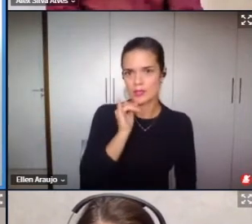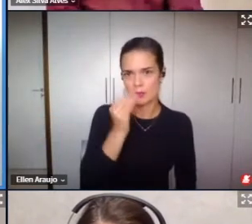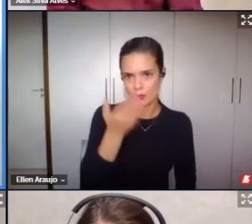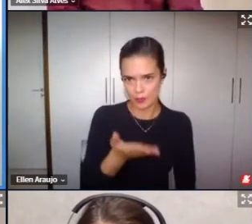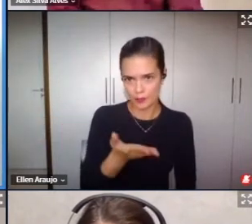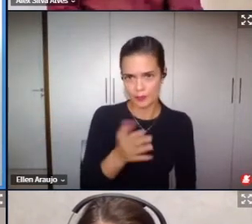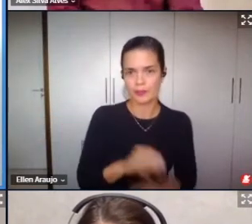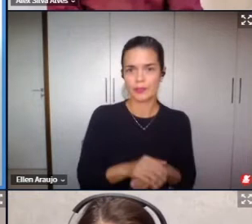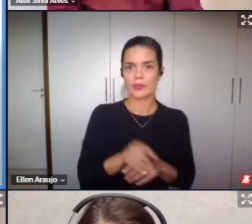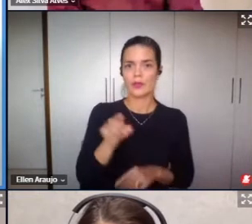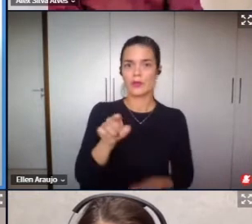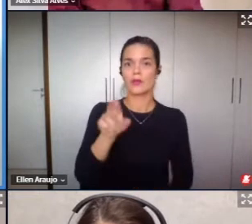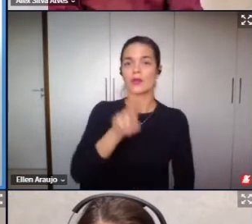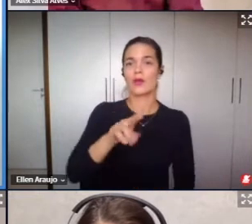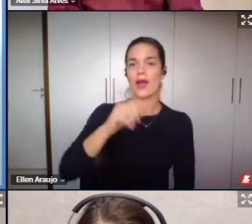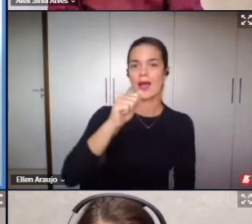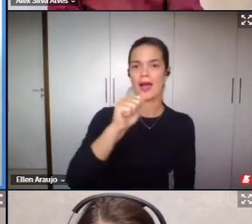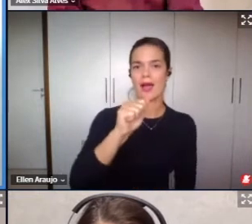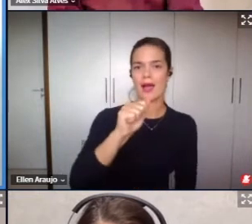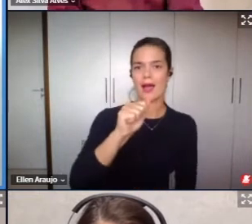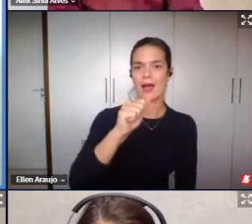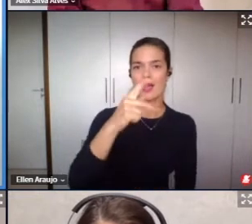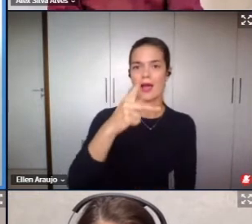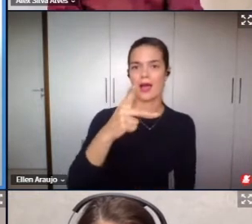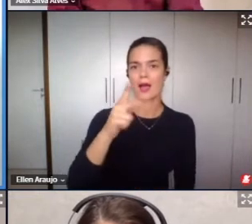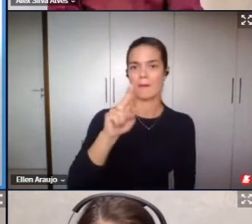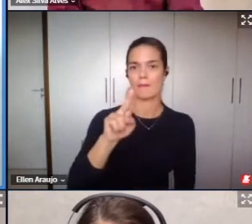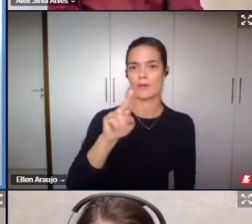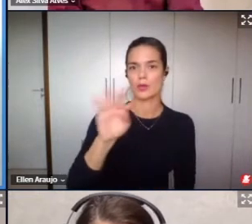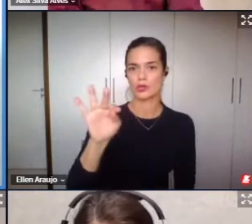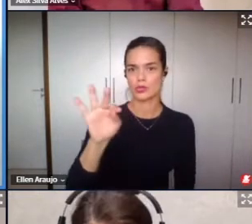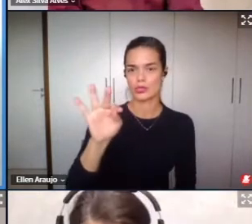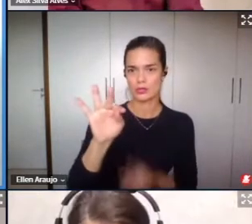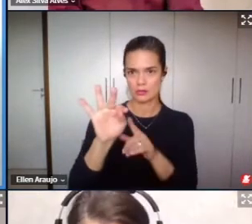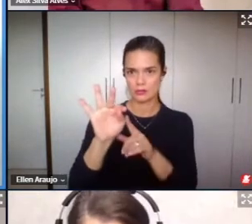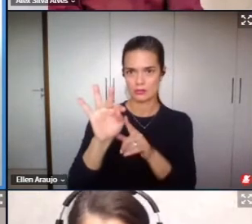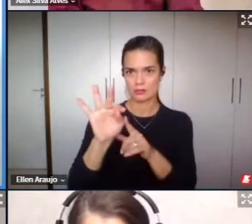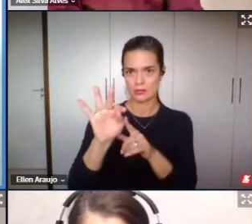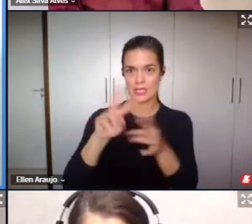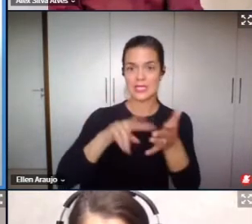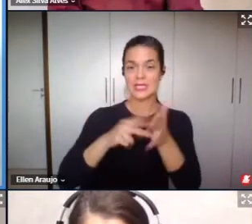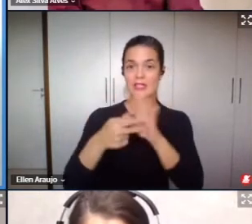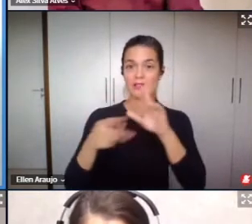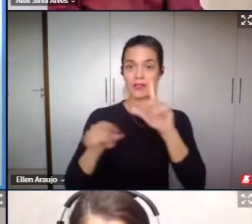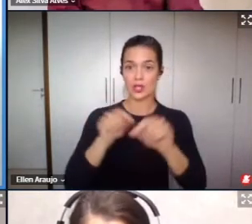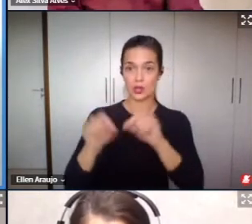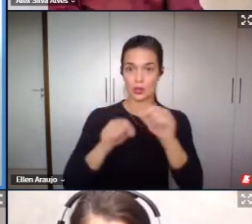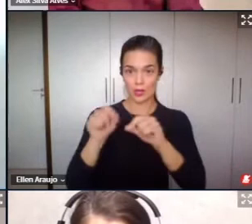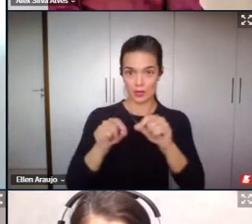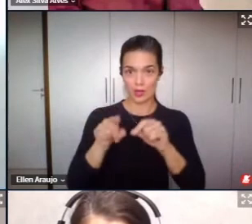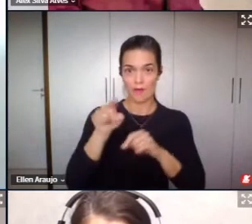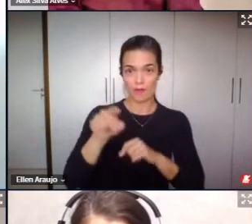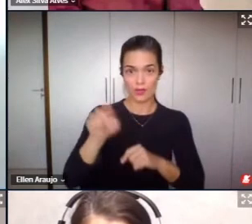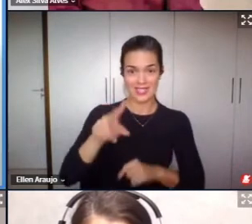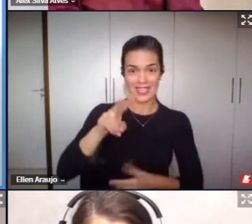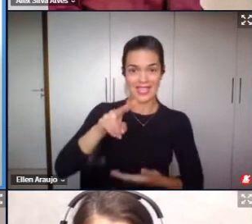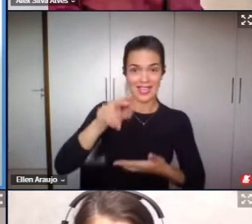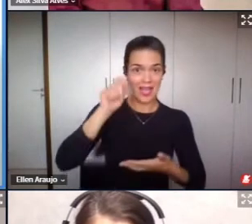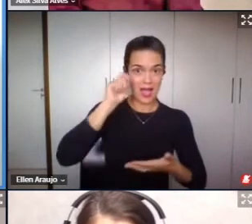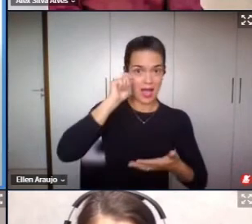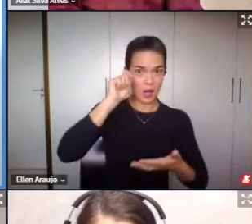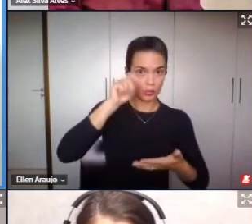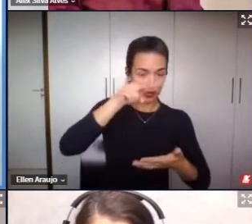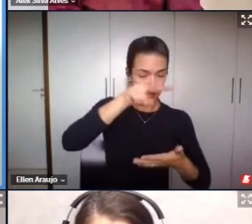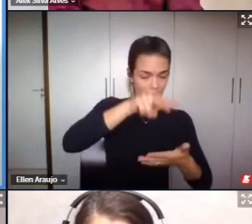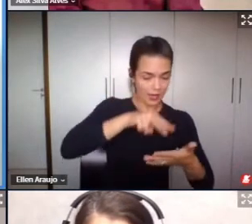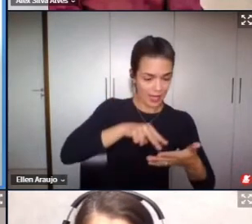usas APUD, que, ou seja, tu leste aquele autor através de outro autor. Eu